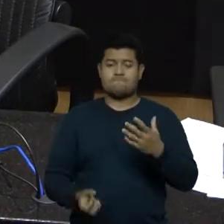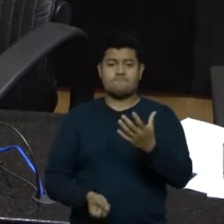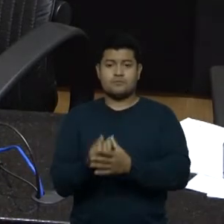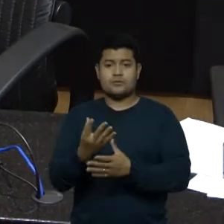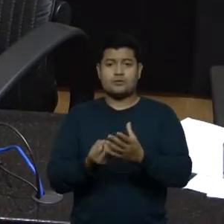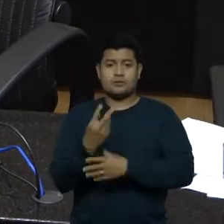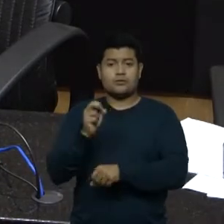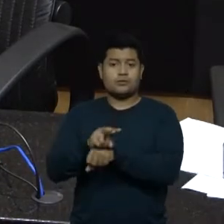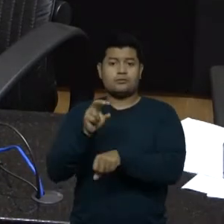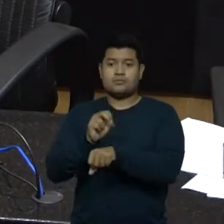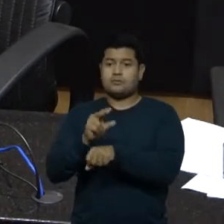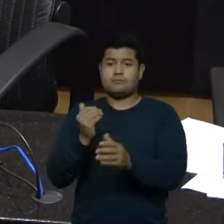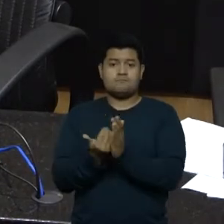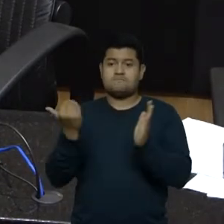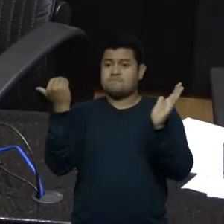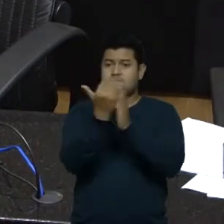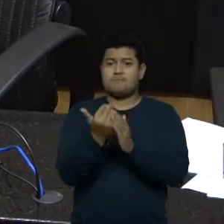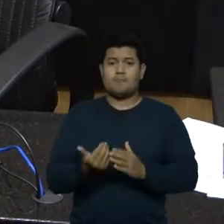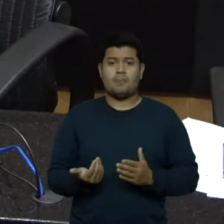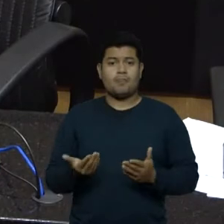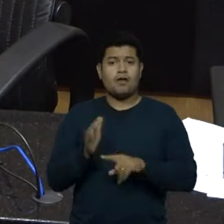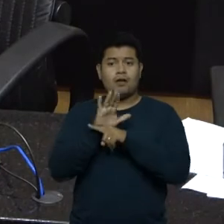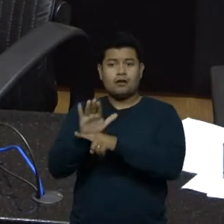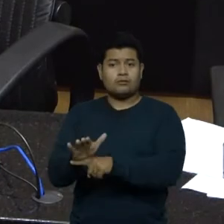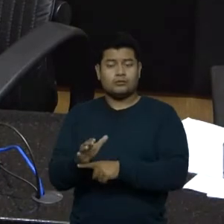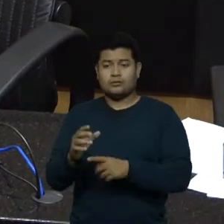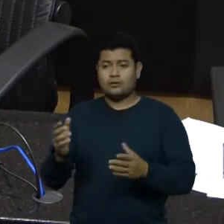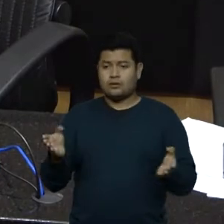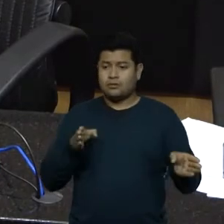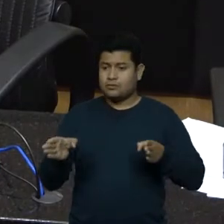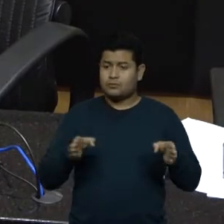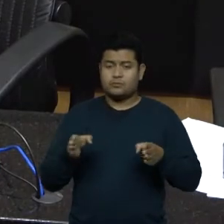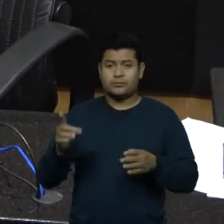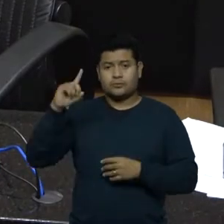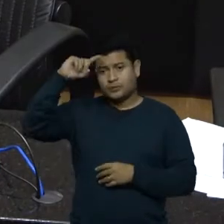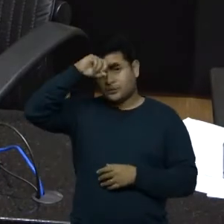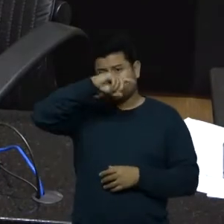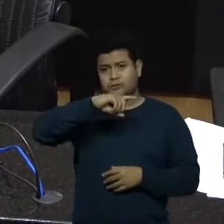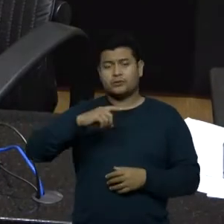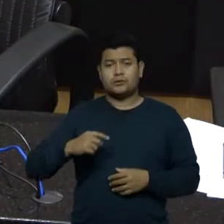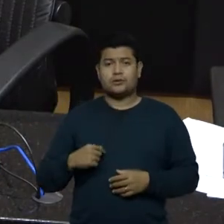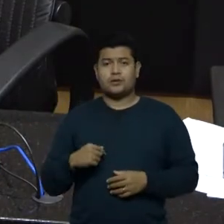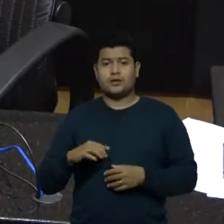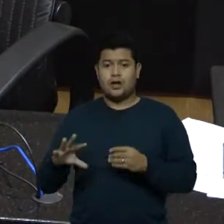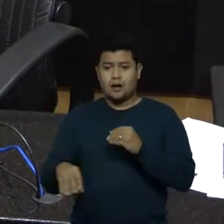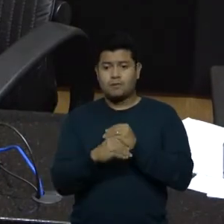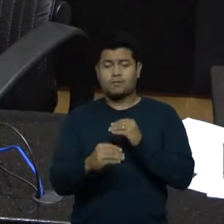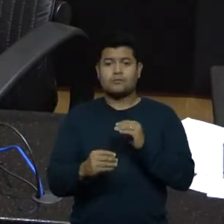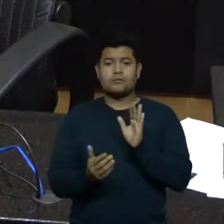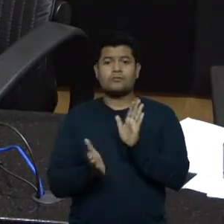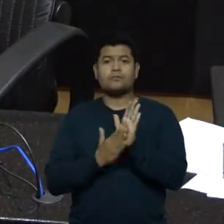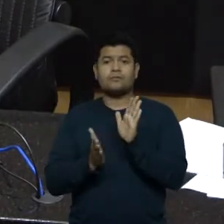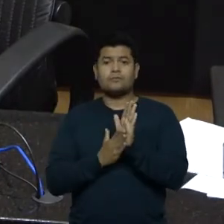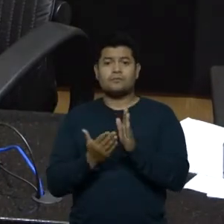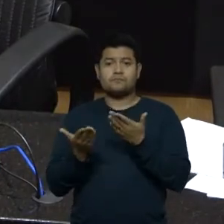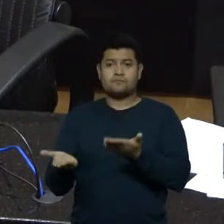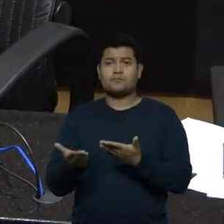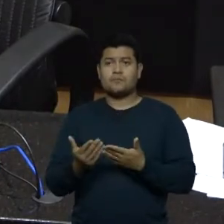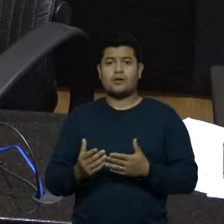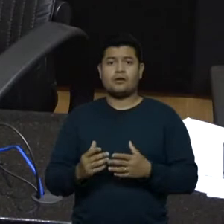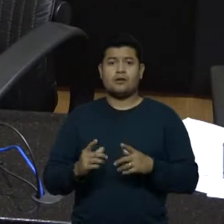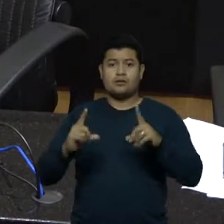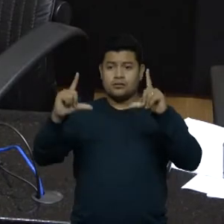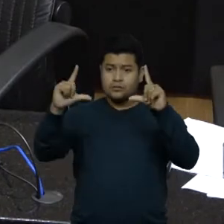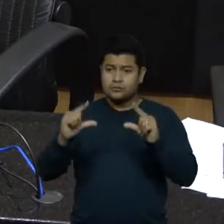setor ajudar nesse momento difícil é isso que a ementa propõe ajudar nesse é difícil menos